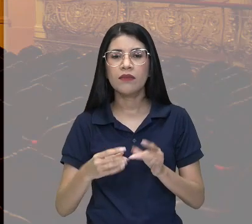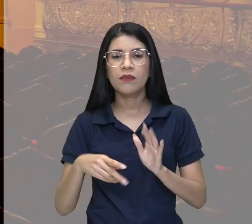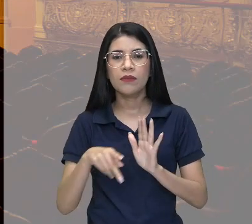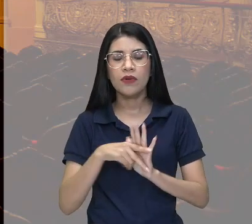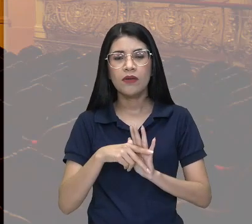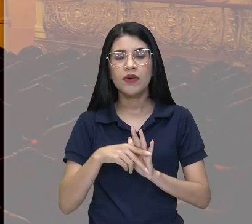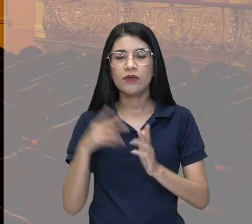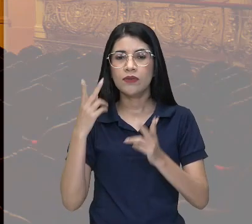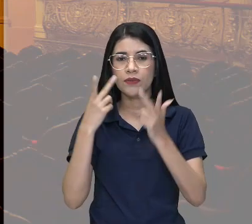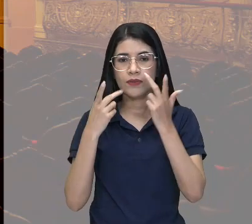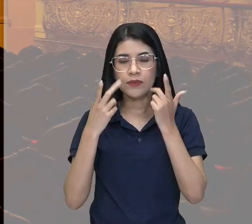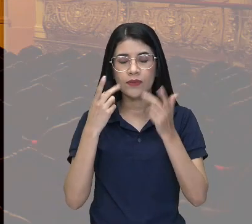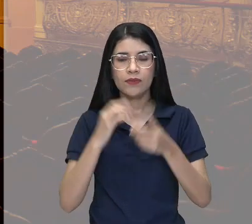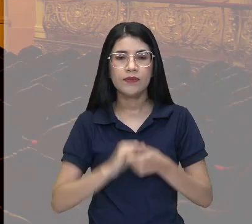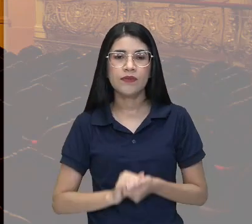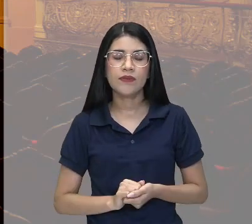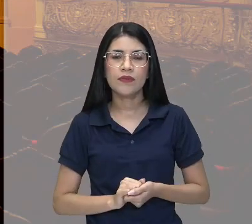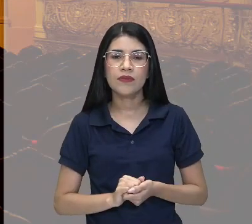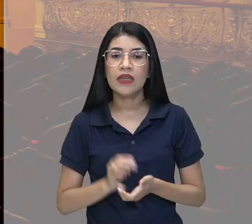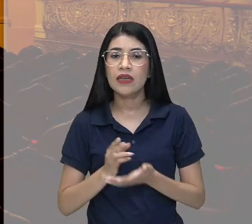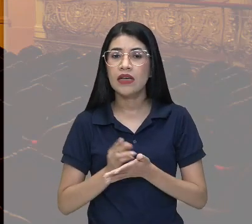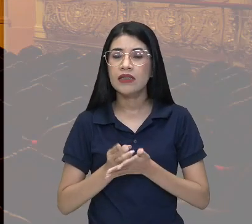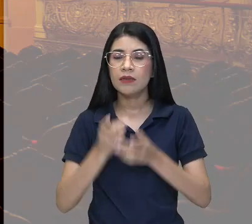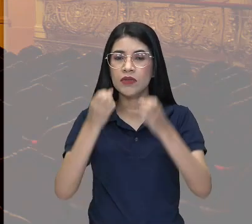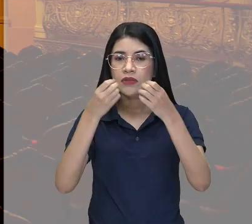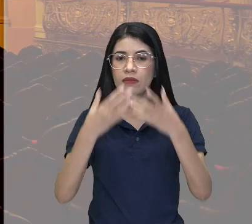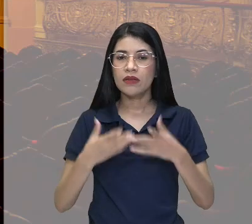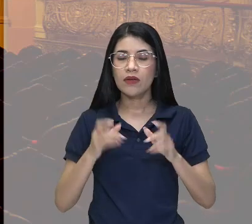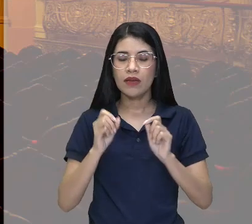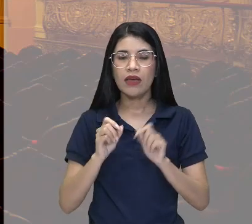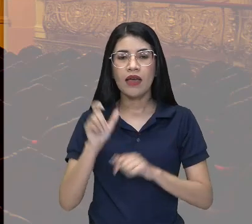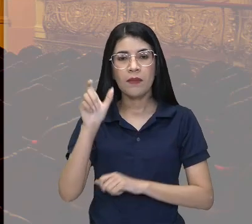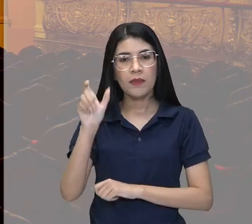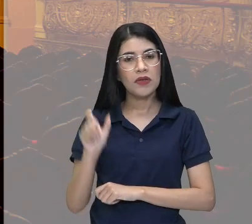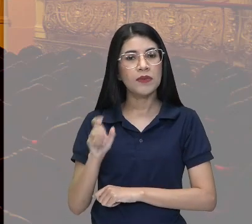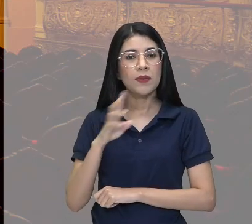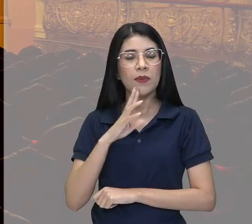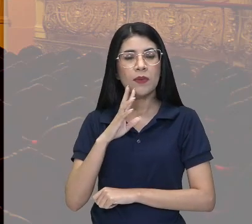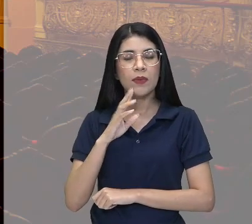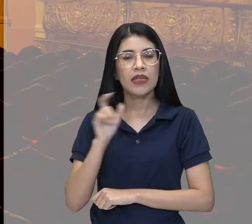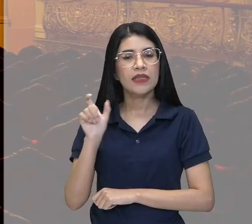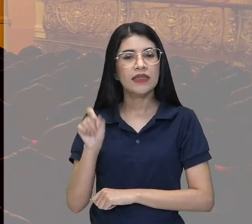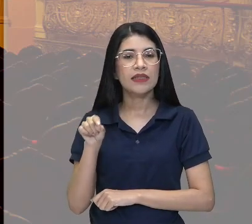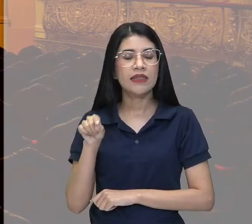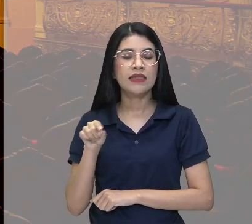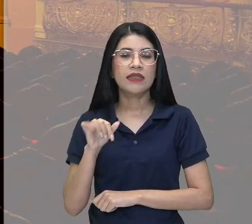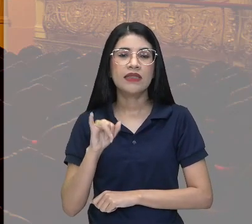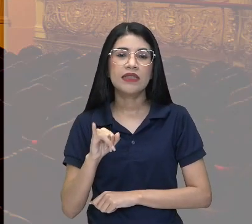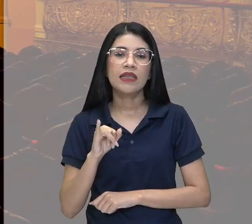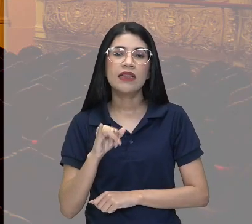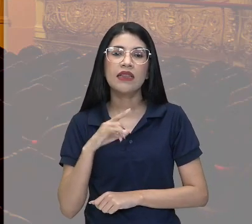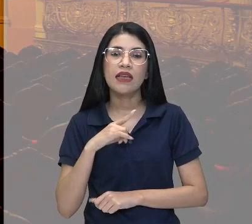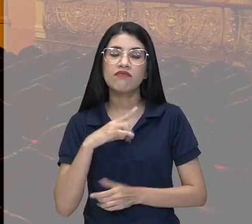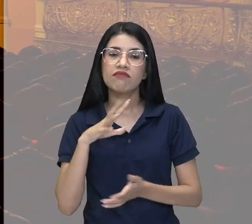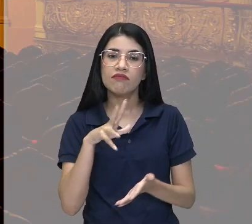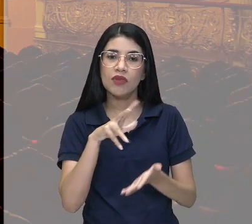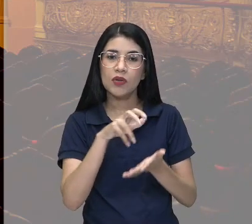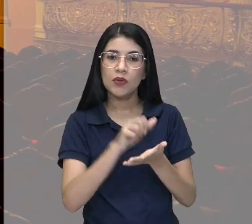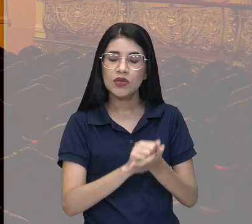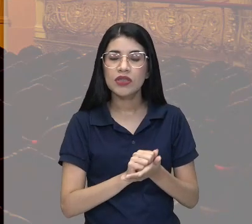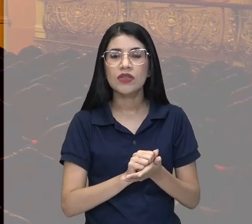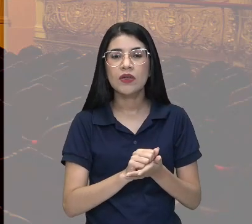sempre falo que uma pessoa ela só é conhecida, né, quando ela é registrada, que ela